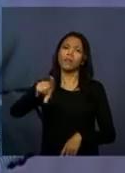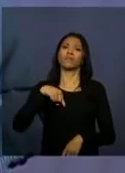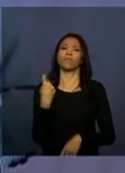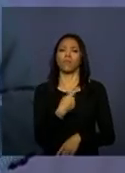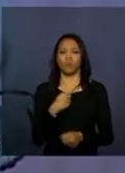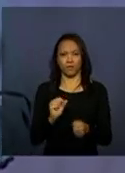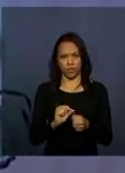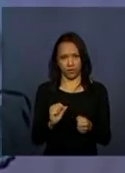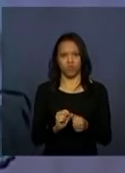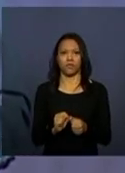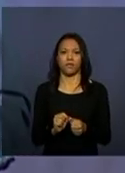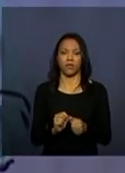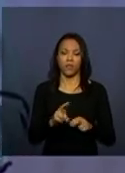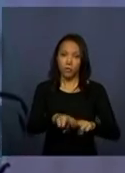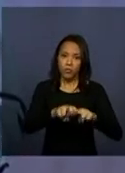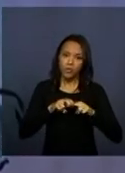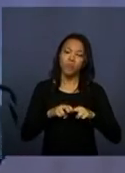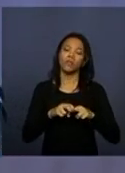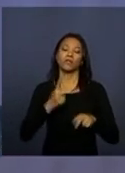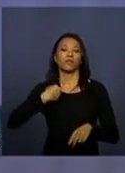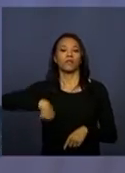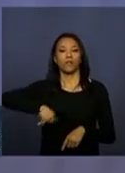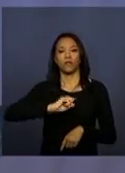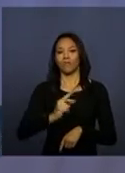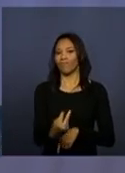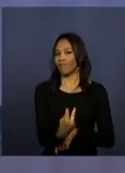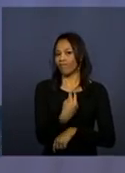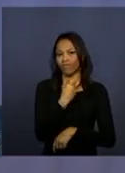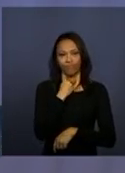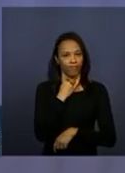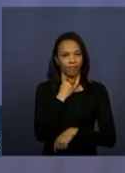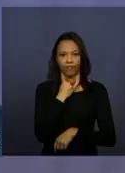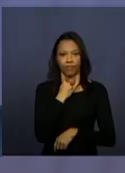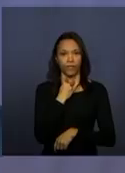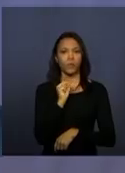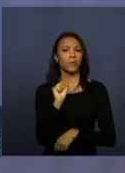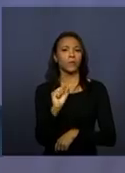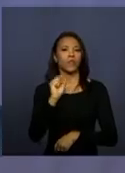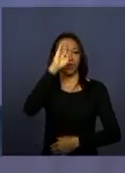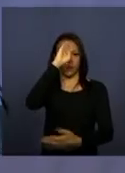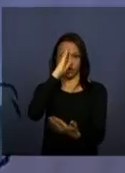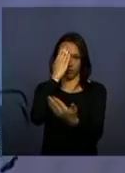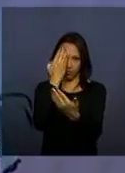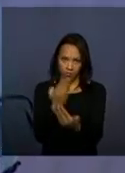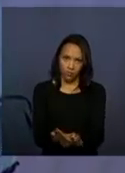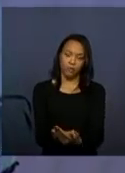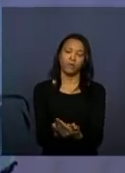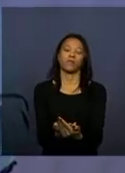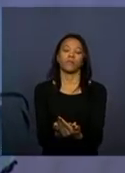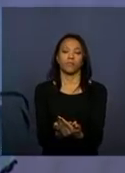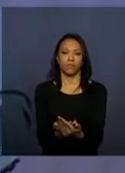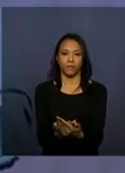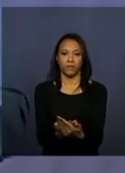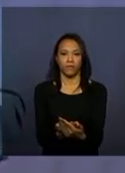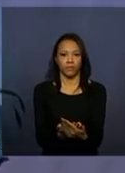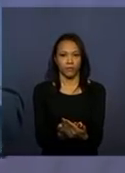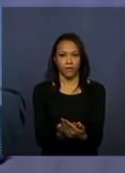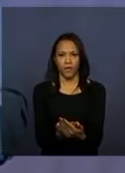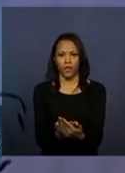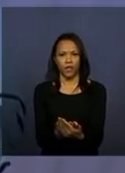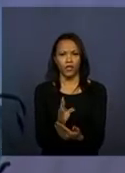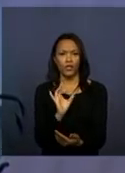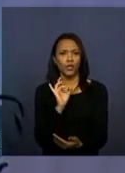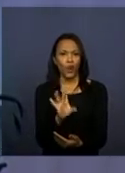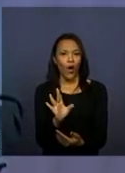fazer. E, por isso, não podemos acreditar que só o